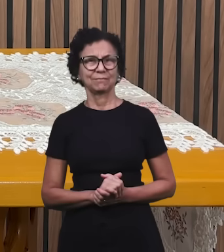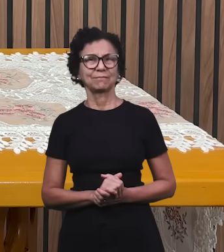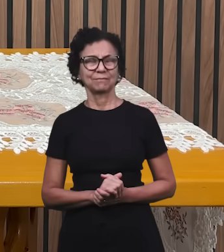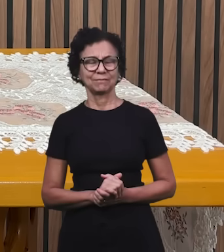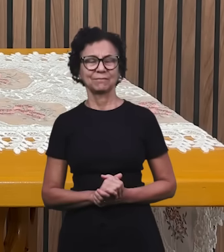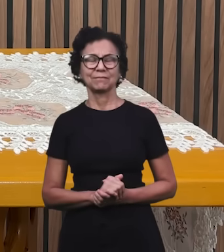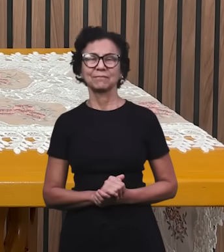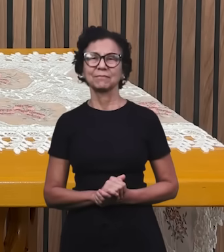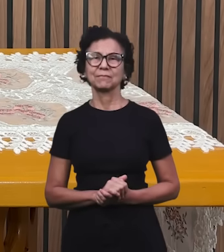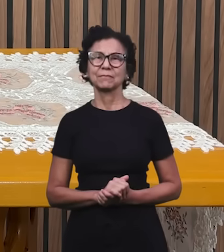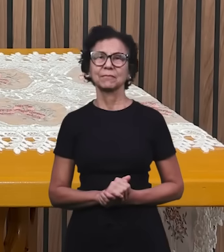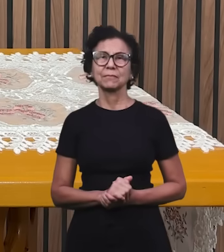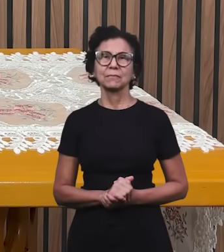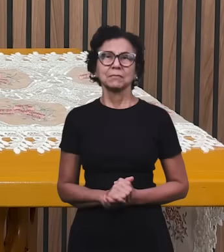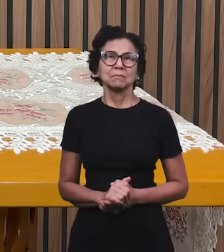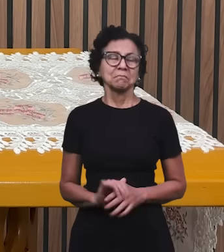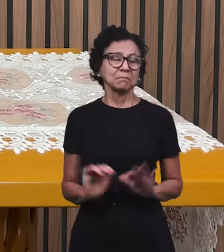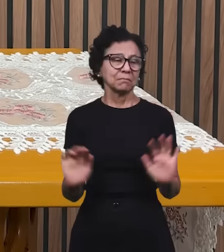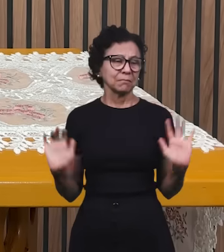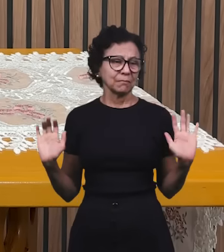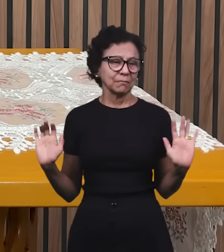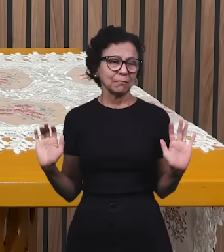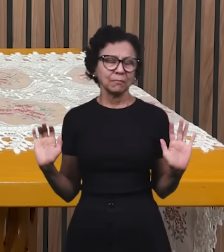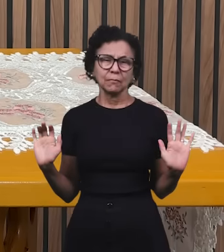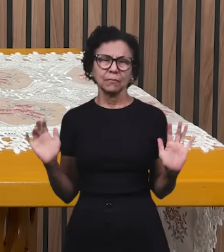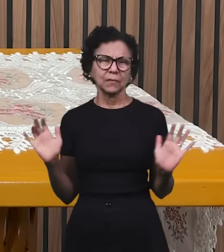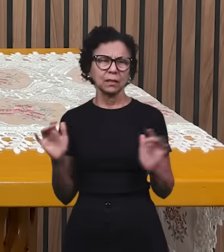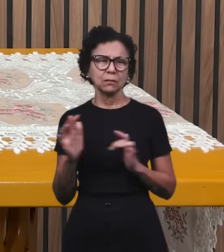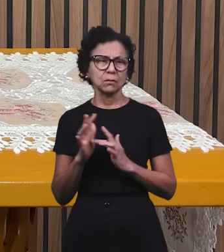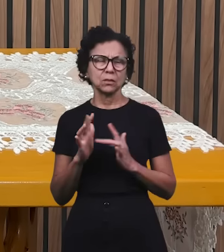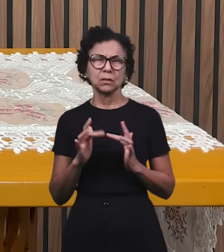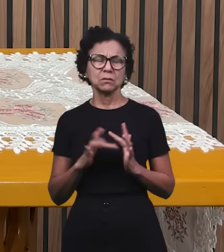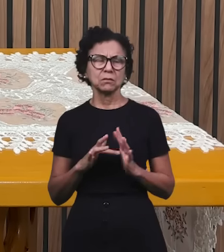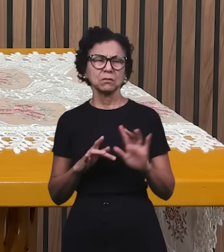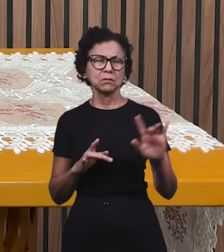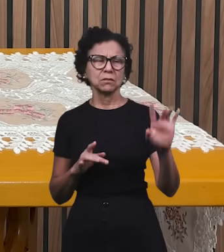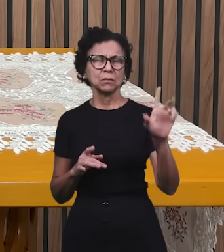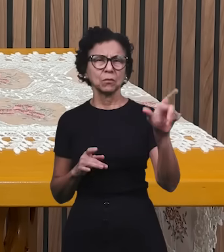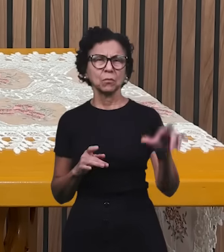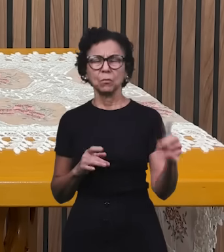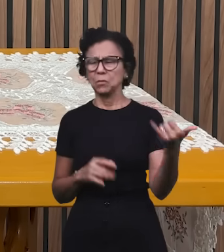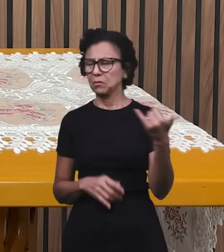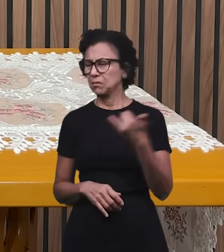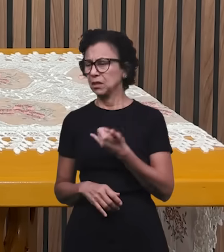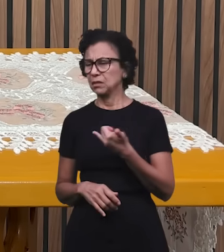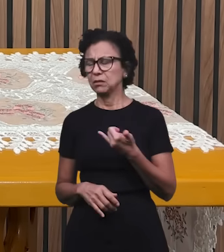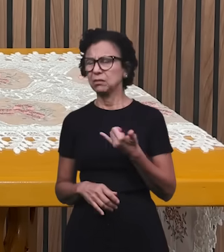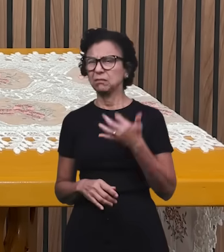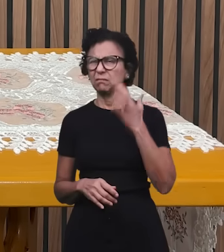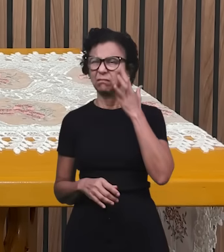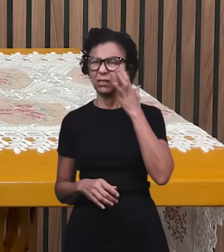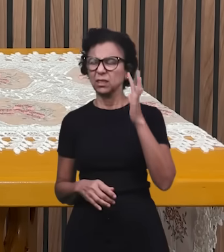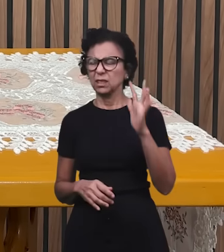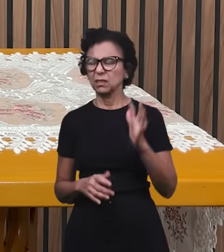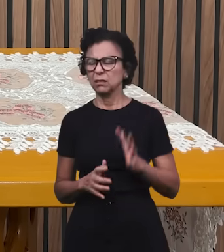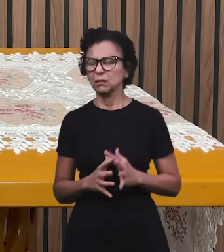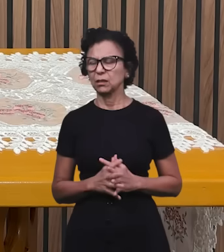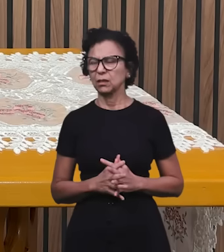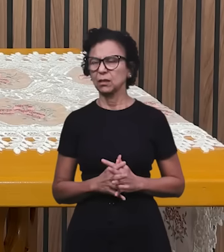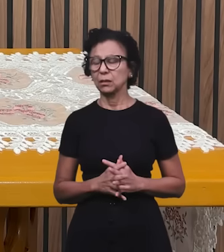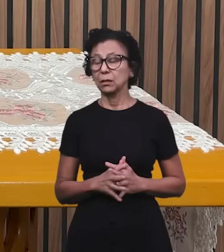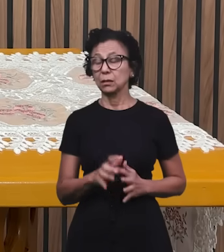E o Senhor Jesus nem presta muito atenção naquilo que ele diz, porque, na verdade, ele não